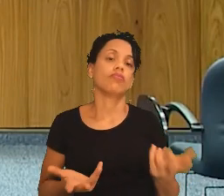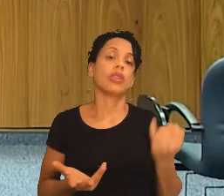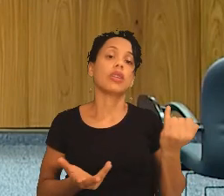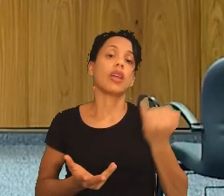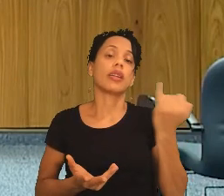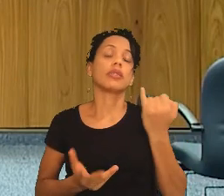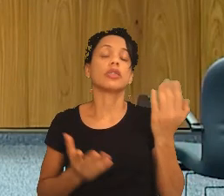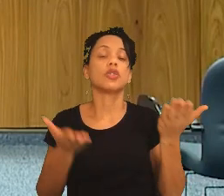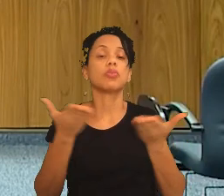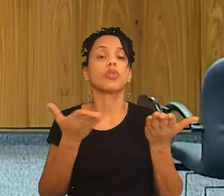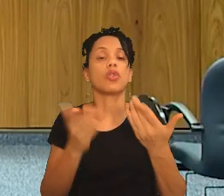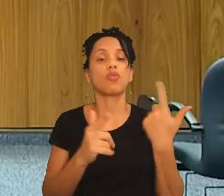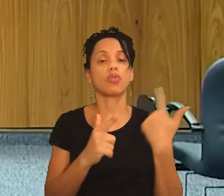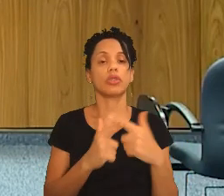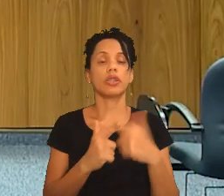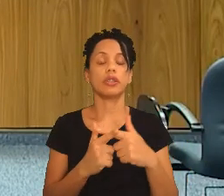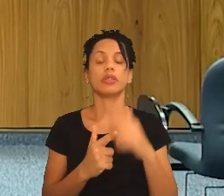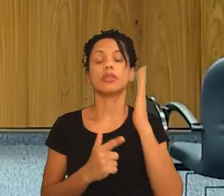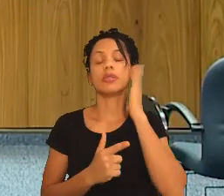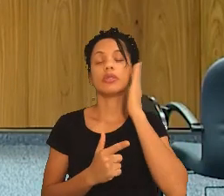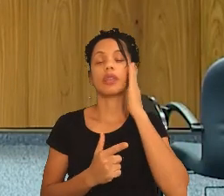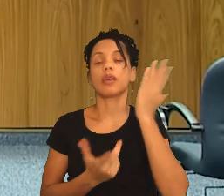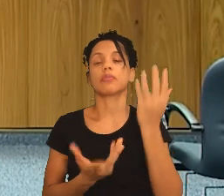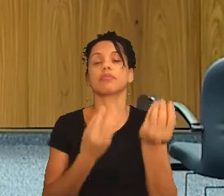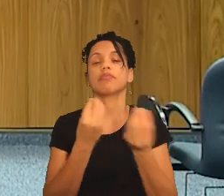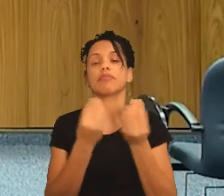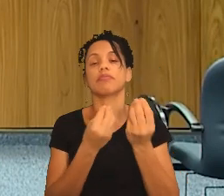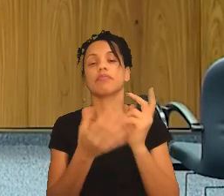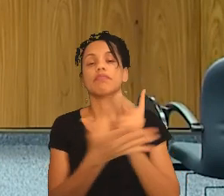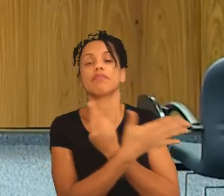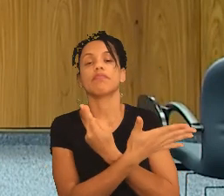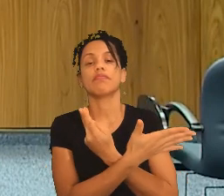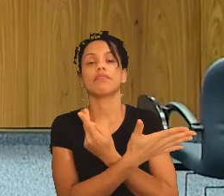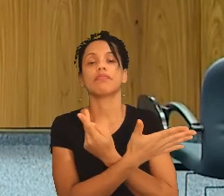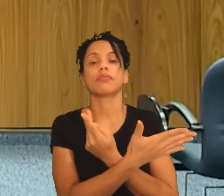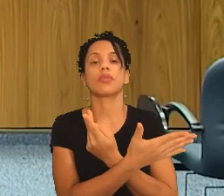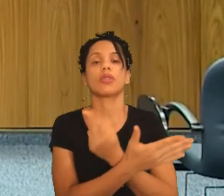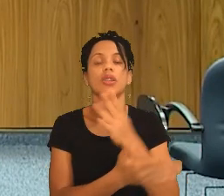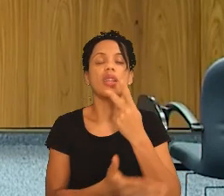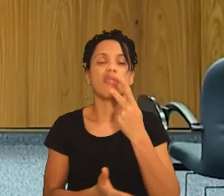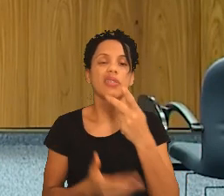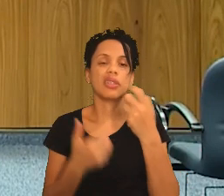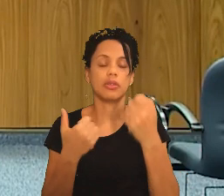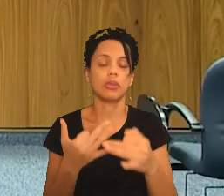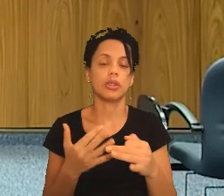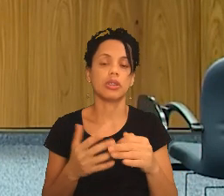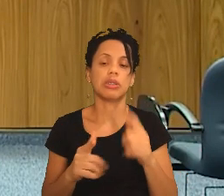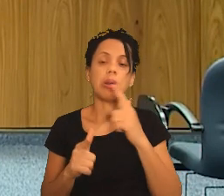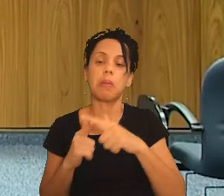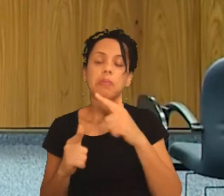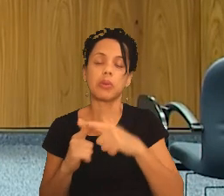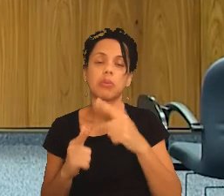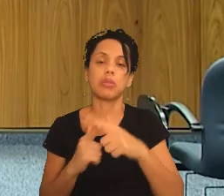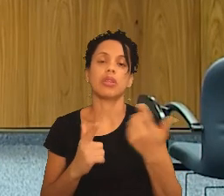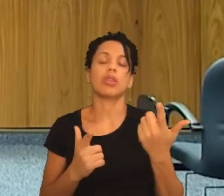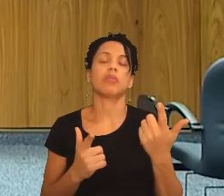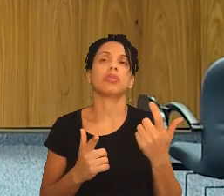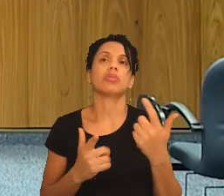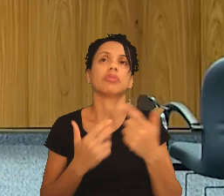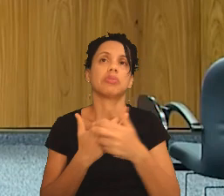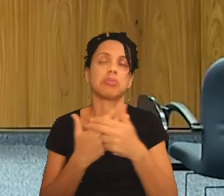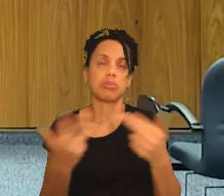naquele contexto não significavam nada, e era necessário, né, garantir e assegurar esse território, né? Esse caso é